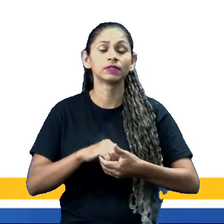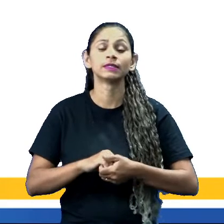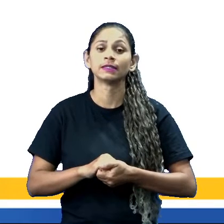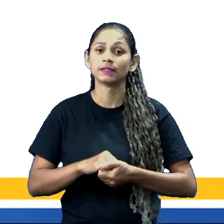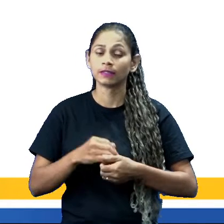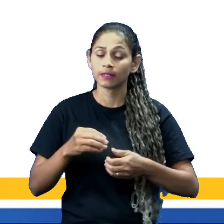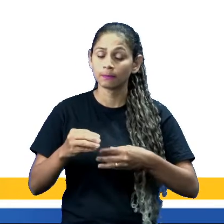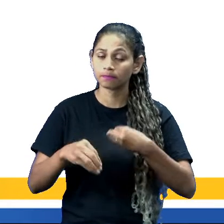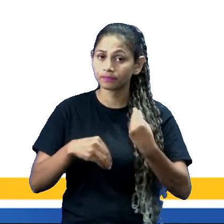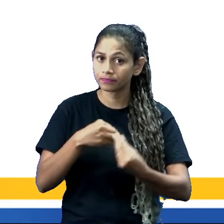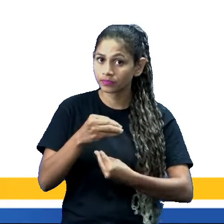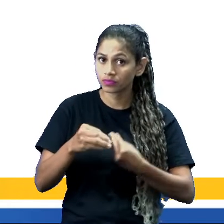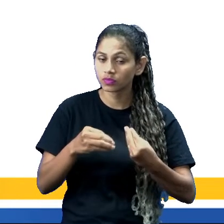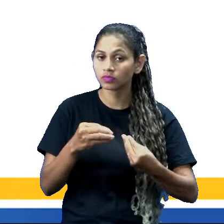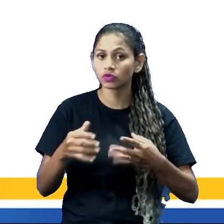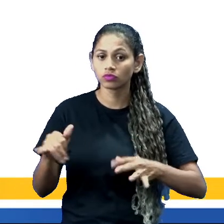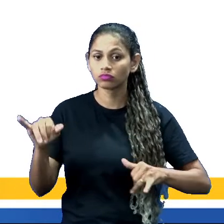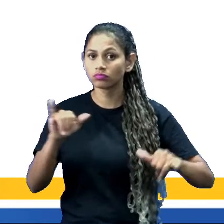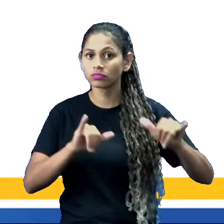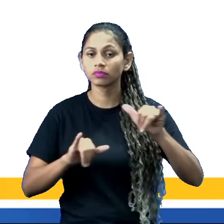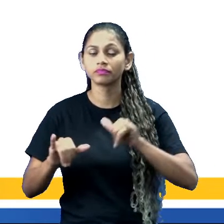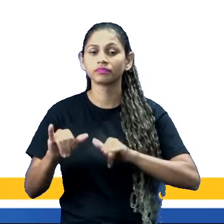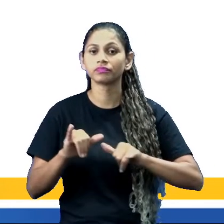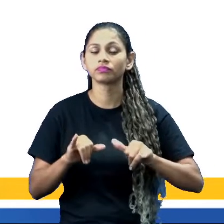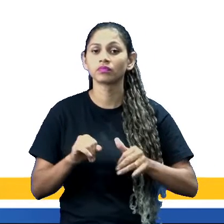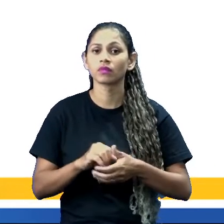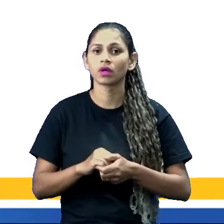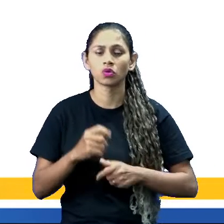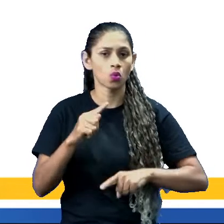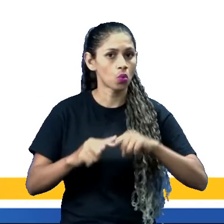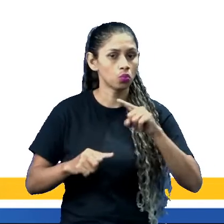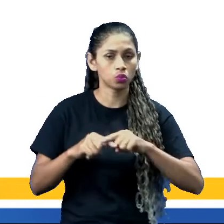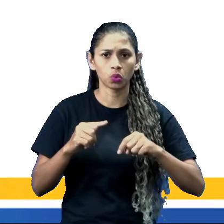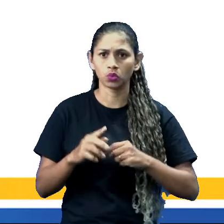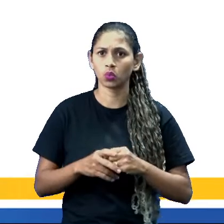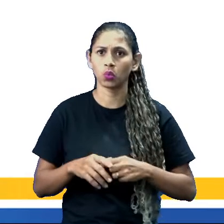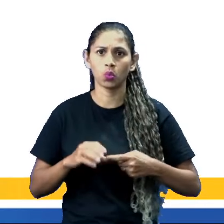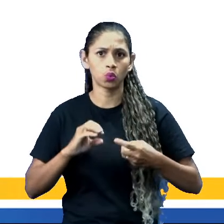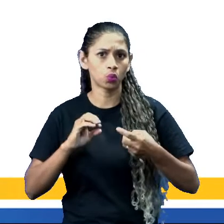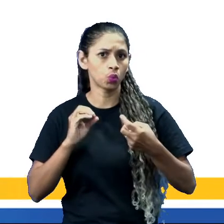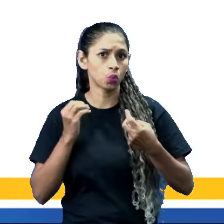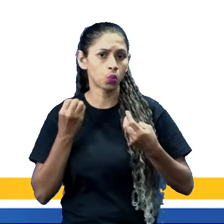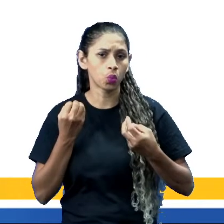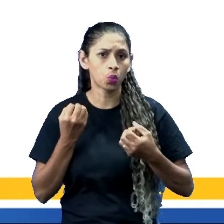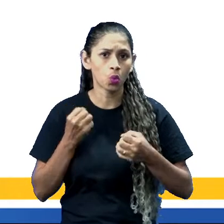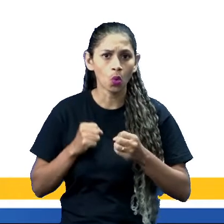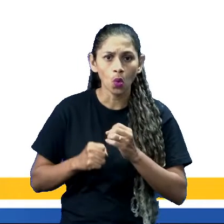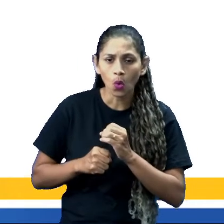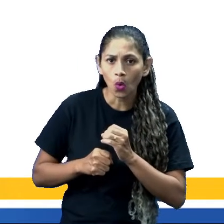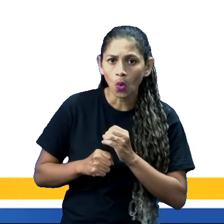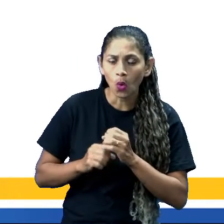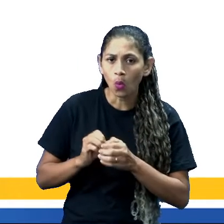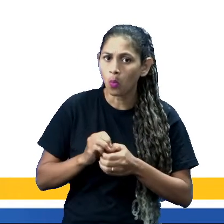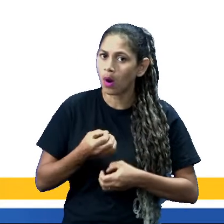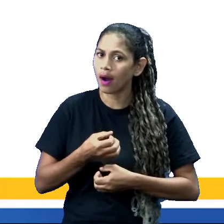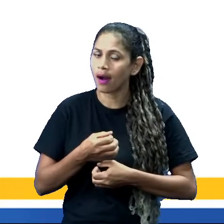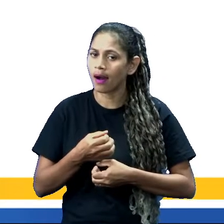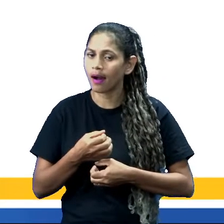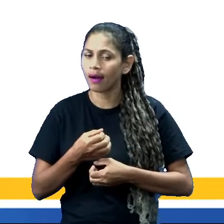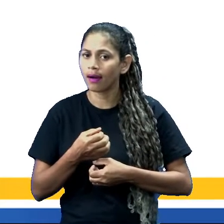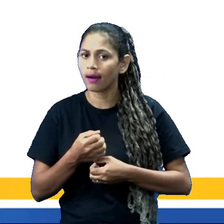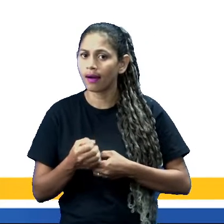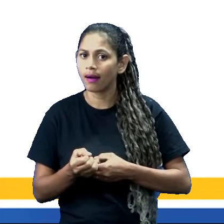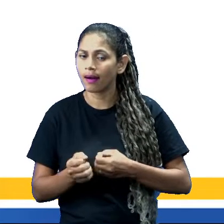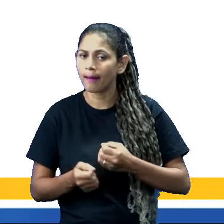da manipulação, né, ou então de um produto infectante, né, pode ser uma bactéria, um fungo, né, alguma coisa que cause ali um risco,